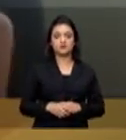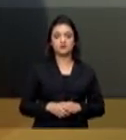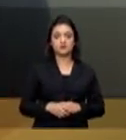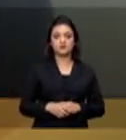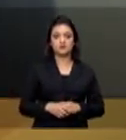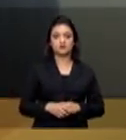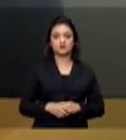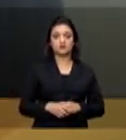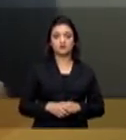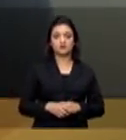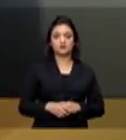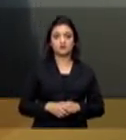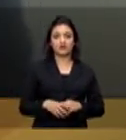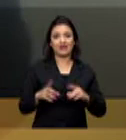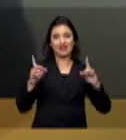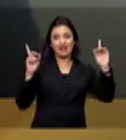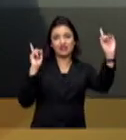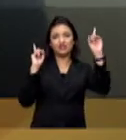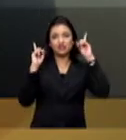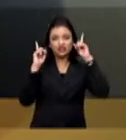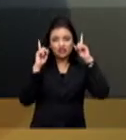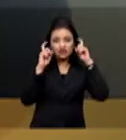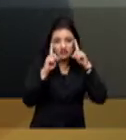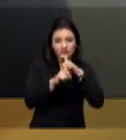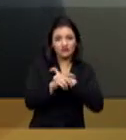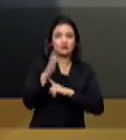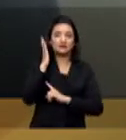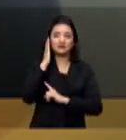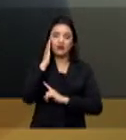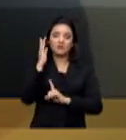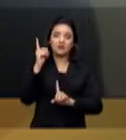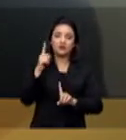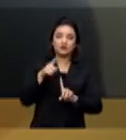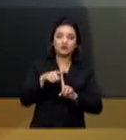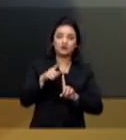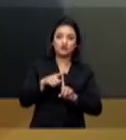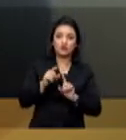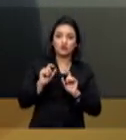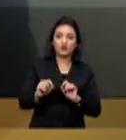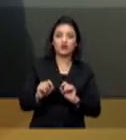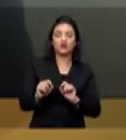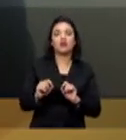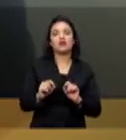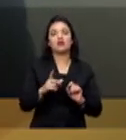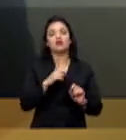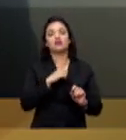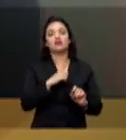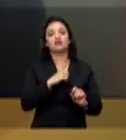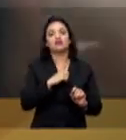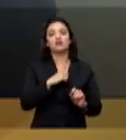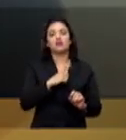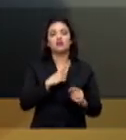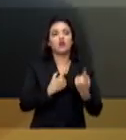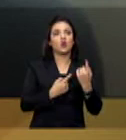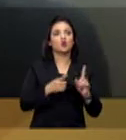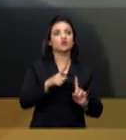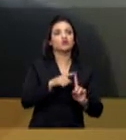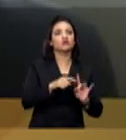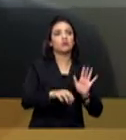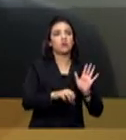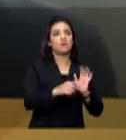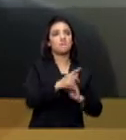haveria uma dificuldade em estabelecer a junção de tipos penais, de pegar emprestado o preceito secundário de um tipo penal